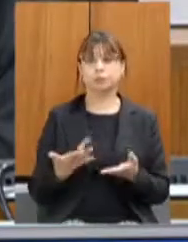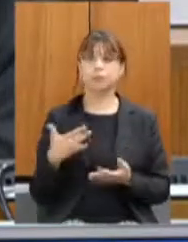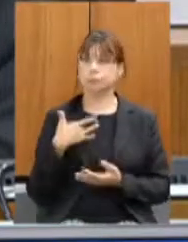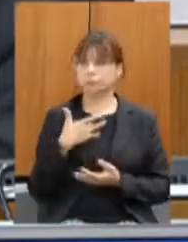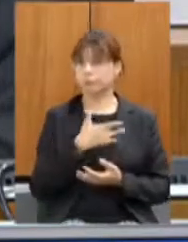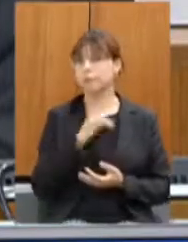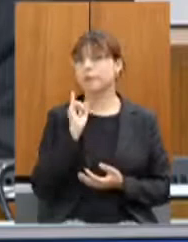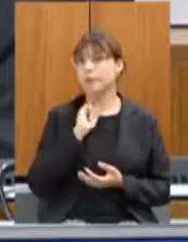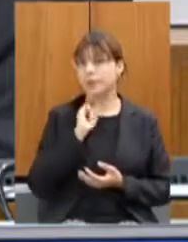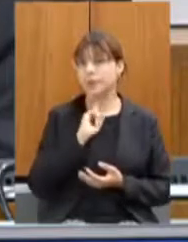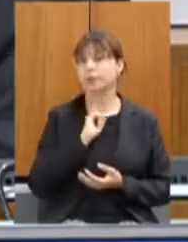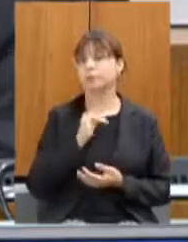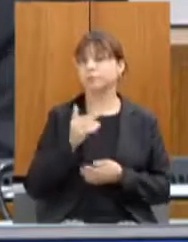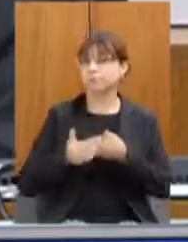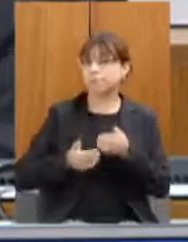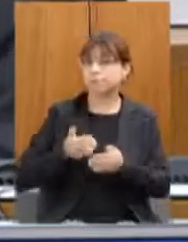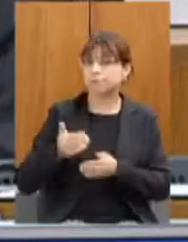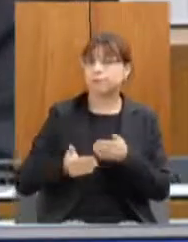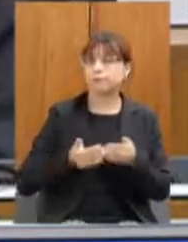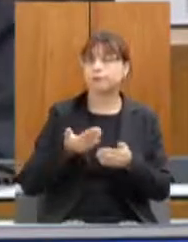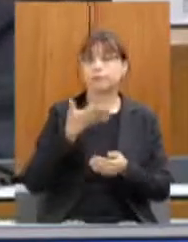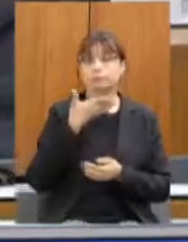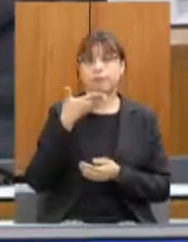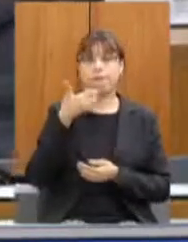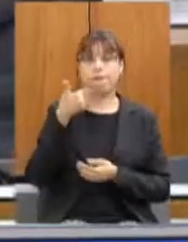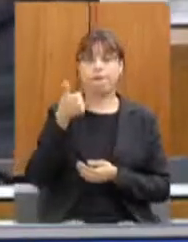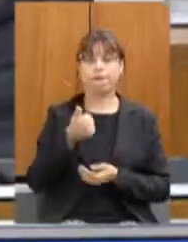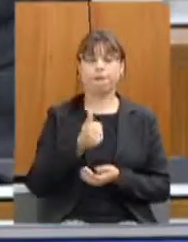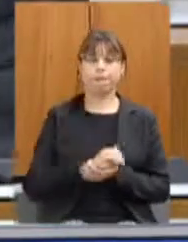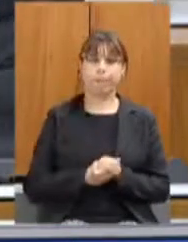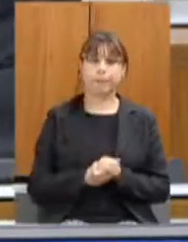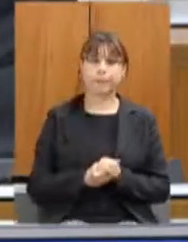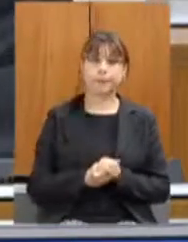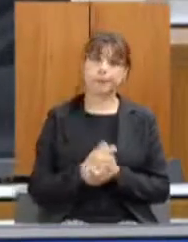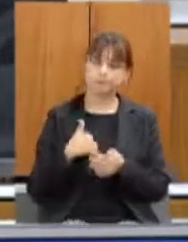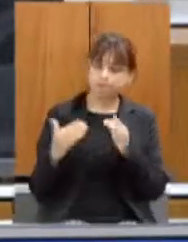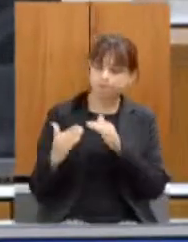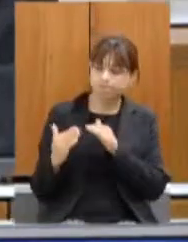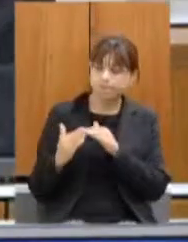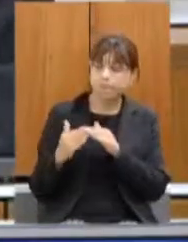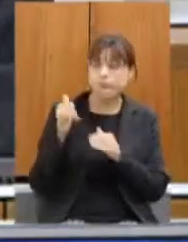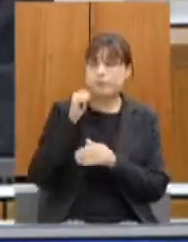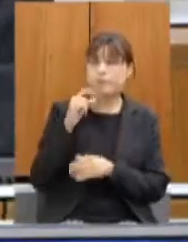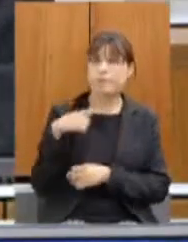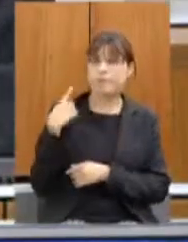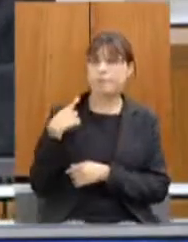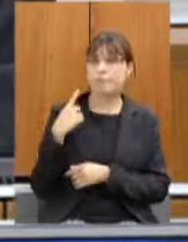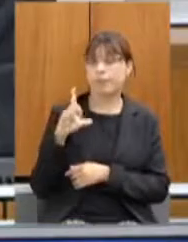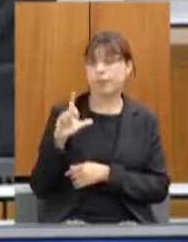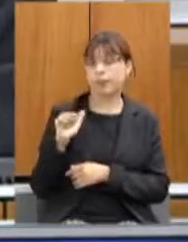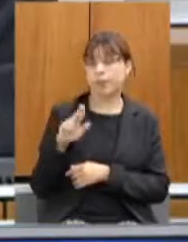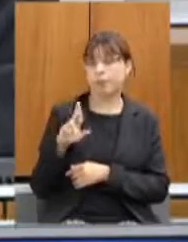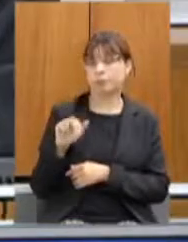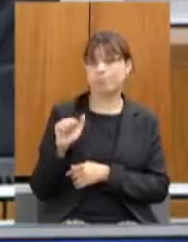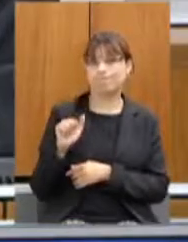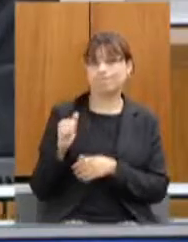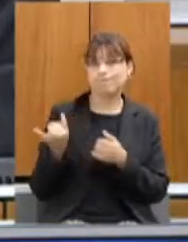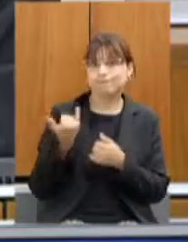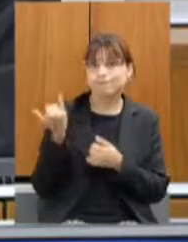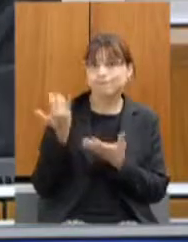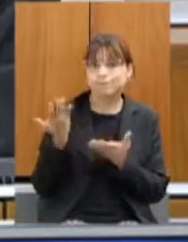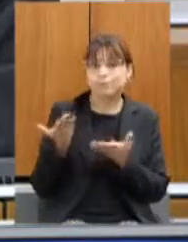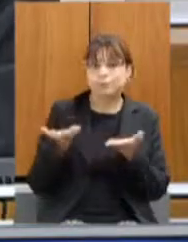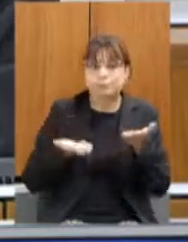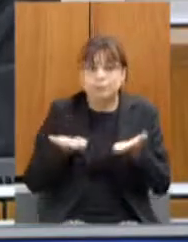saúde de Minas vem dando passos no sentido da melhoria e o concordo com o deputado A Laura é importante Harmonia equilíbrio